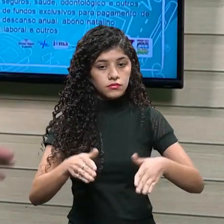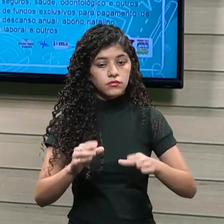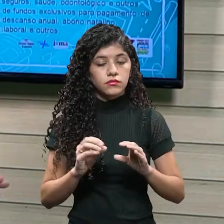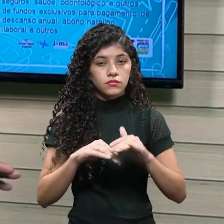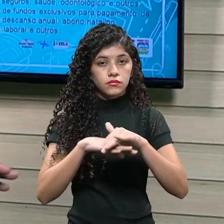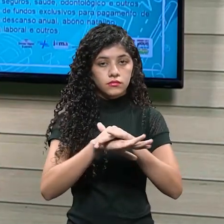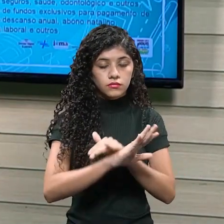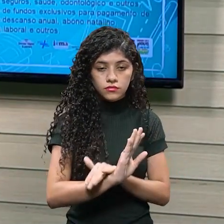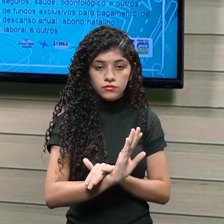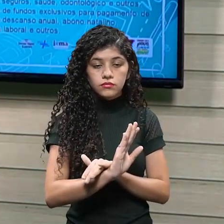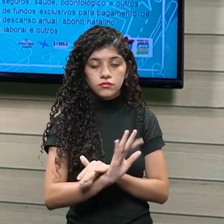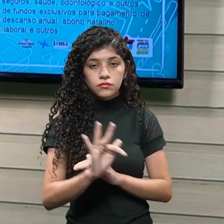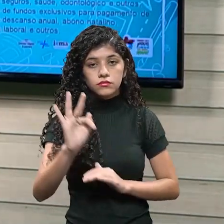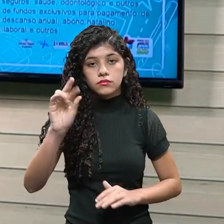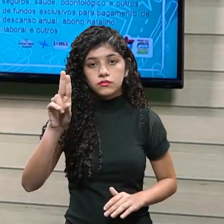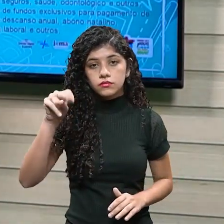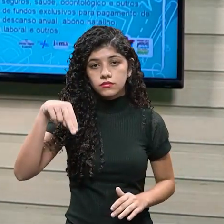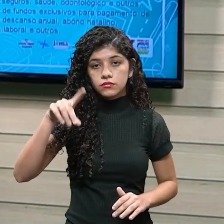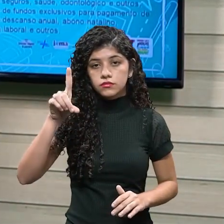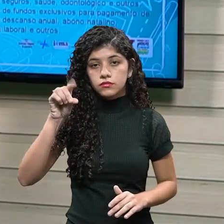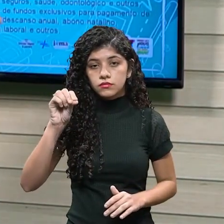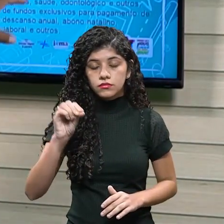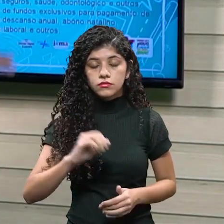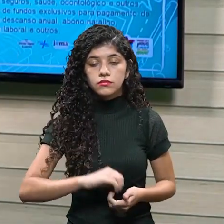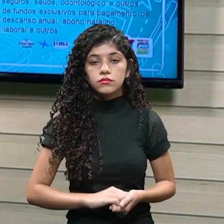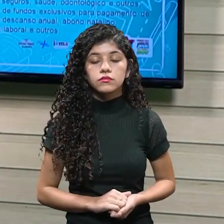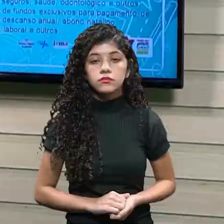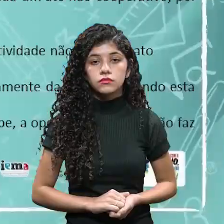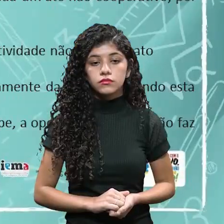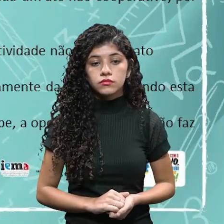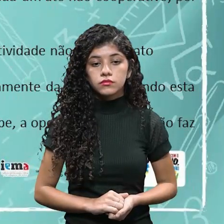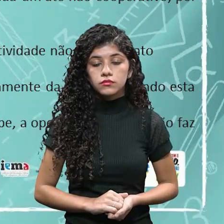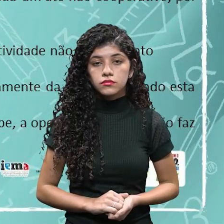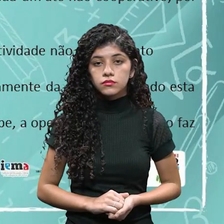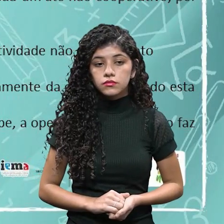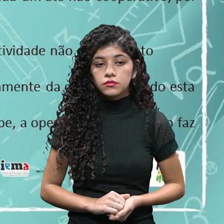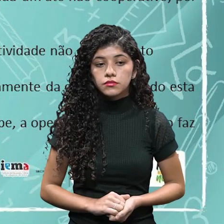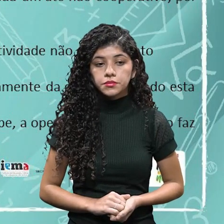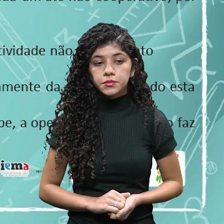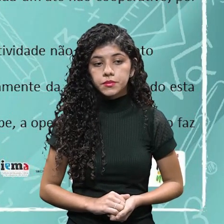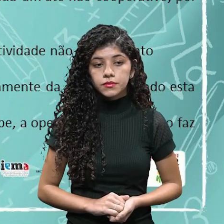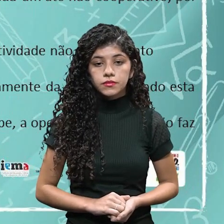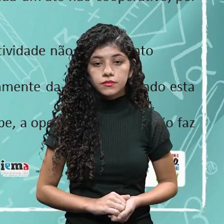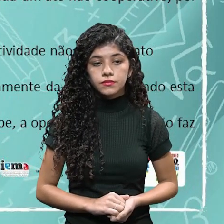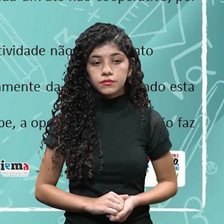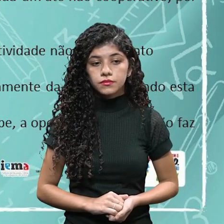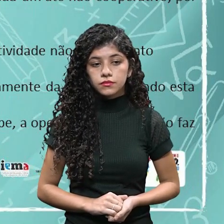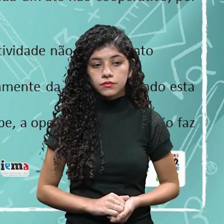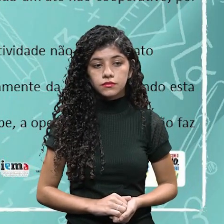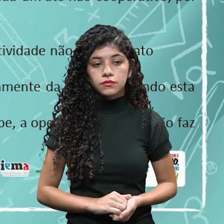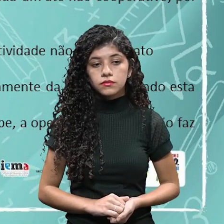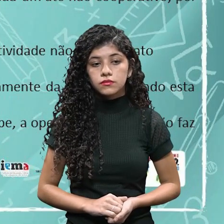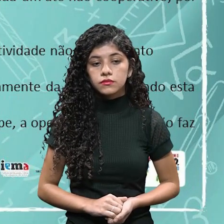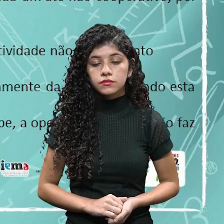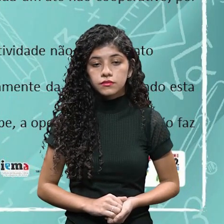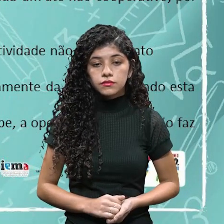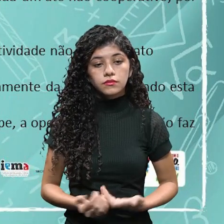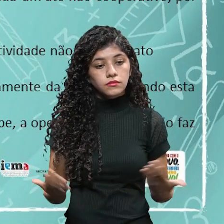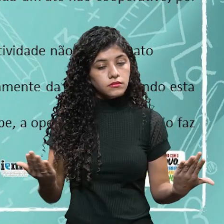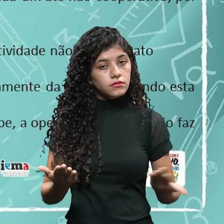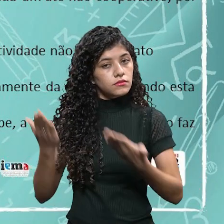destinadas a um fundo voltado para essas ações. E atos